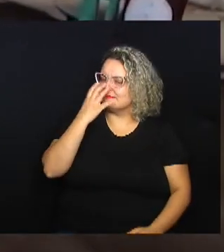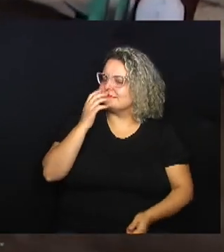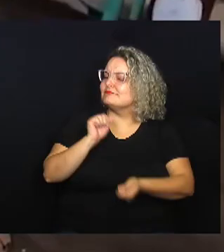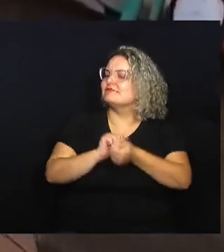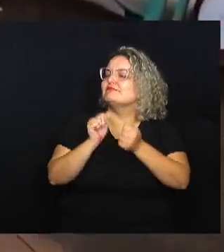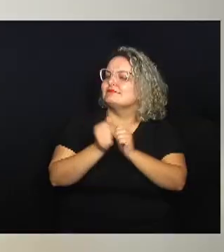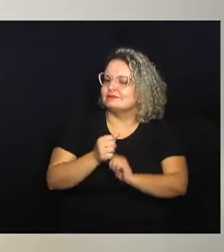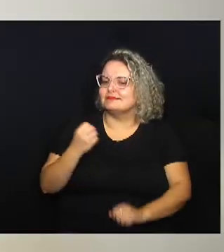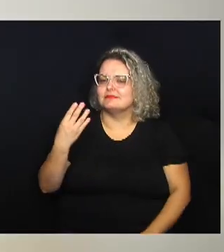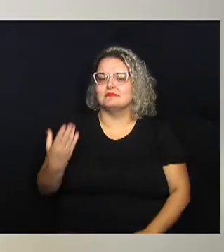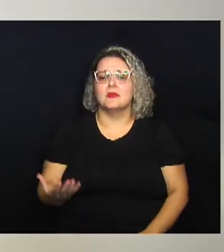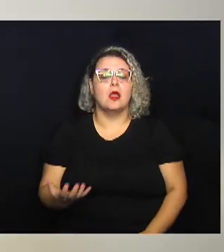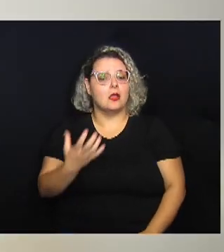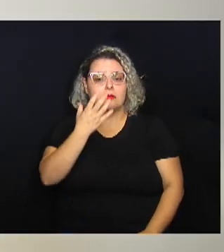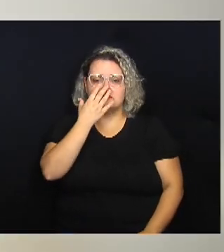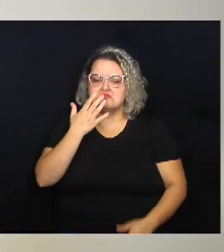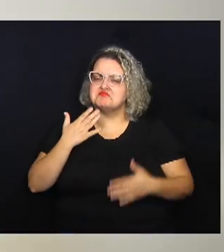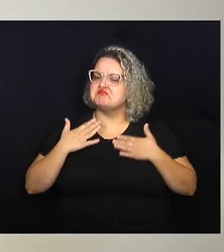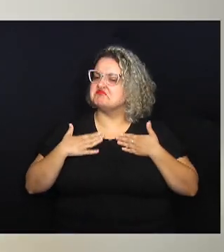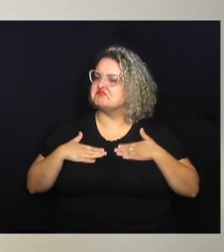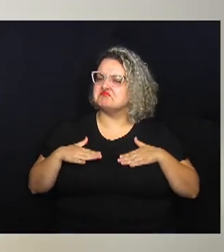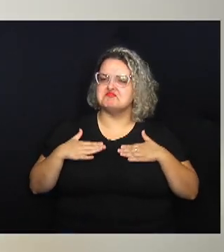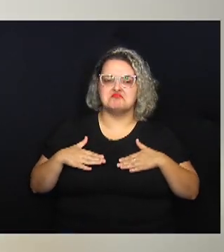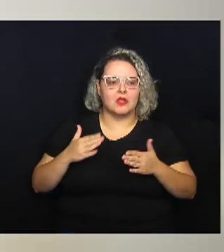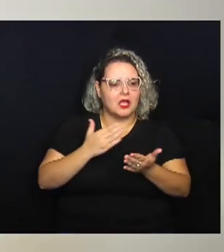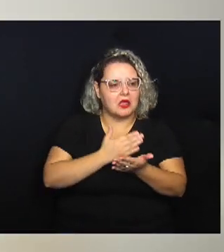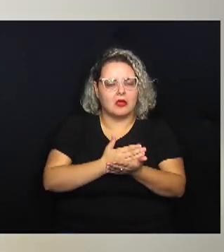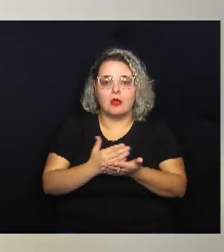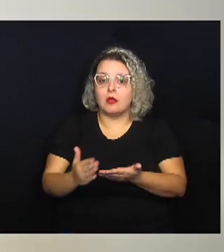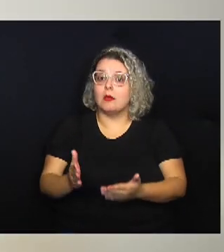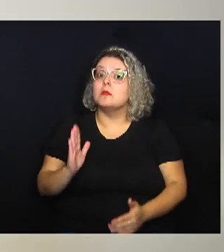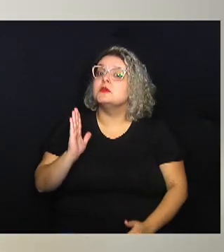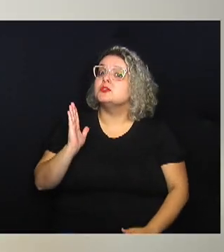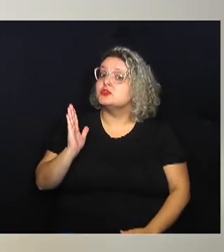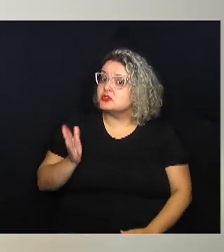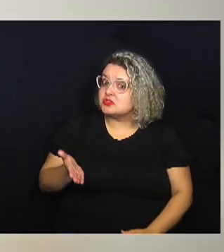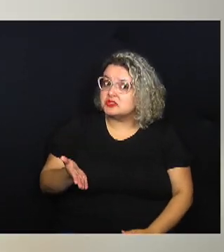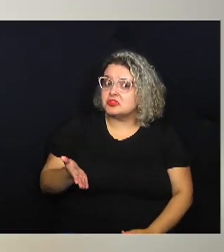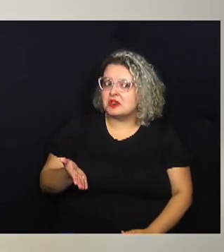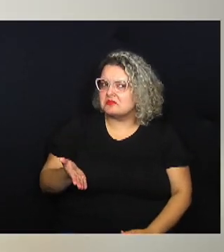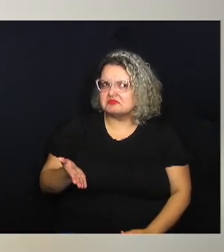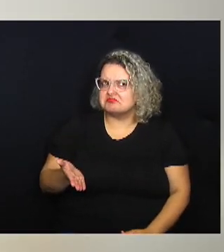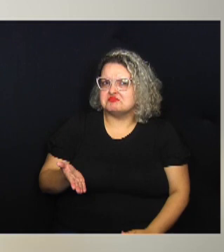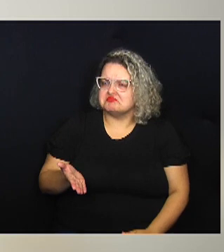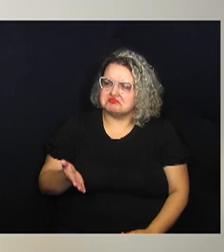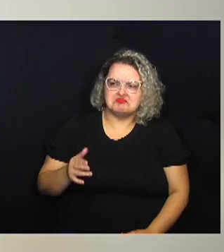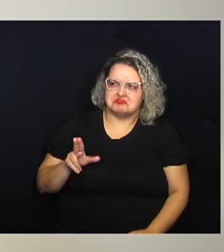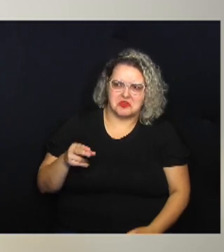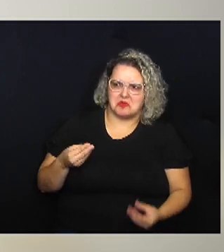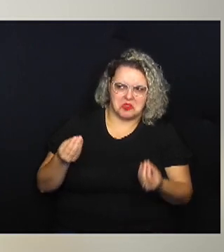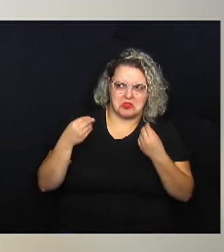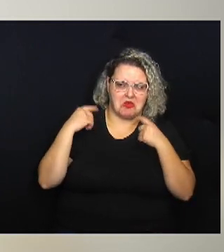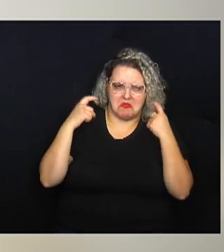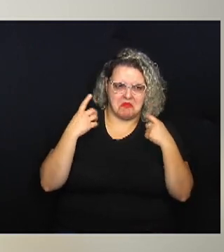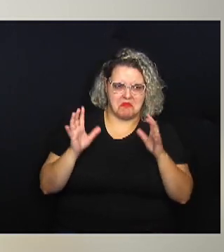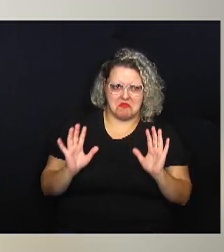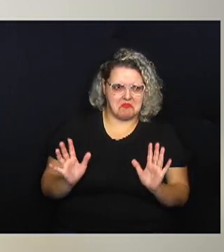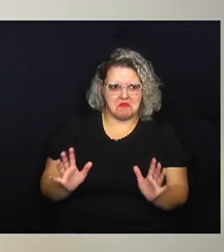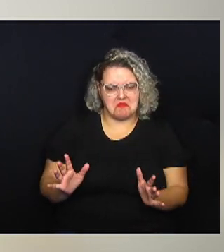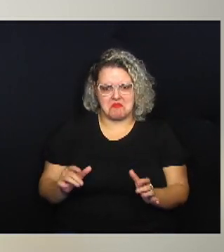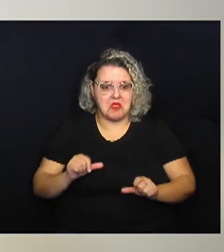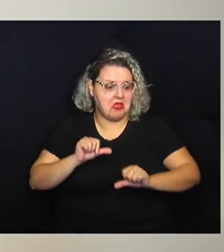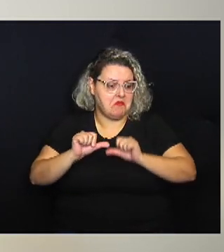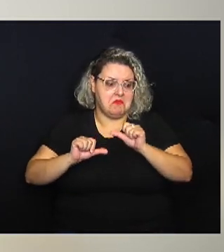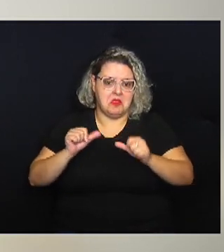nesse sentido desde o início ele já nunca se ele nunca assim se